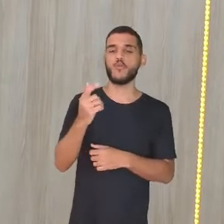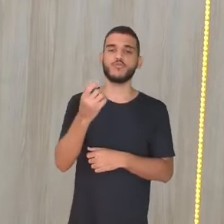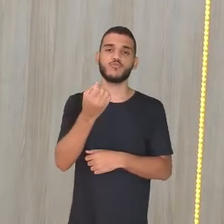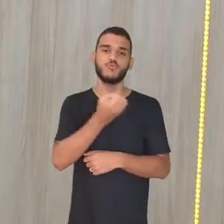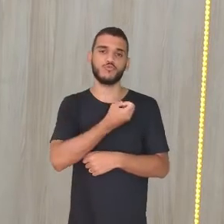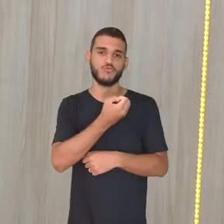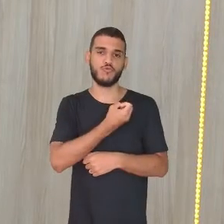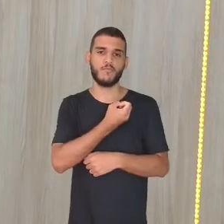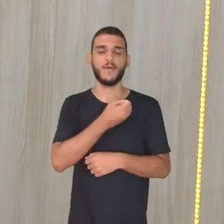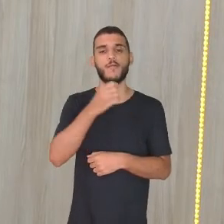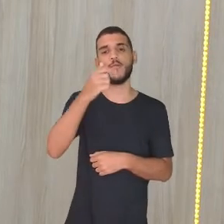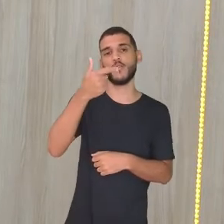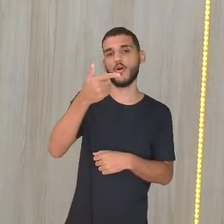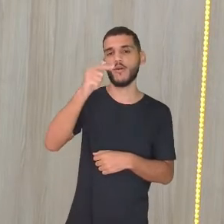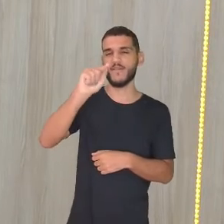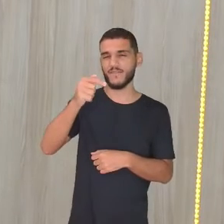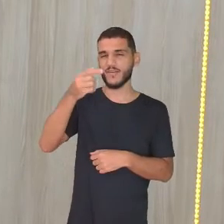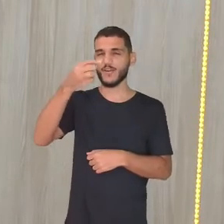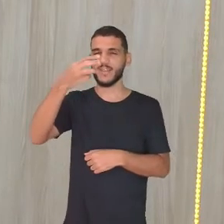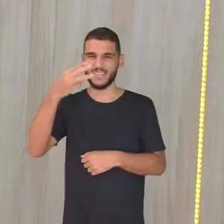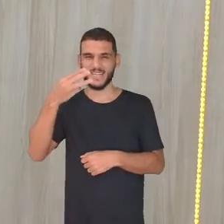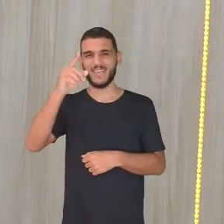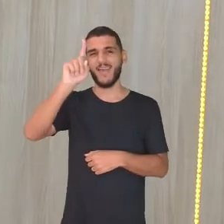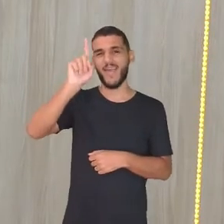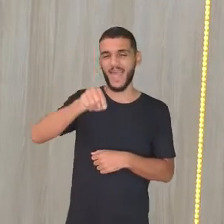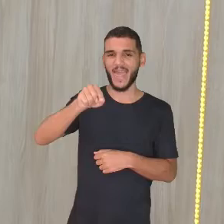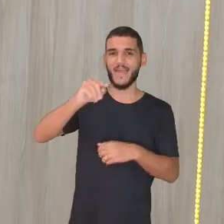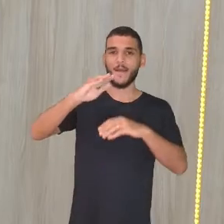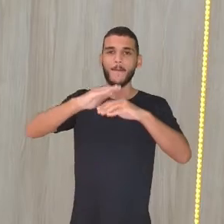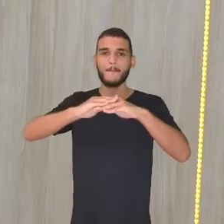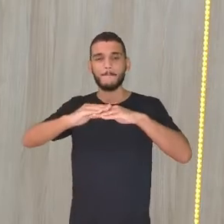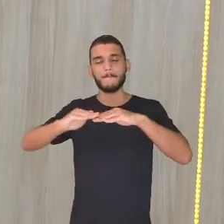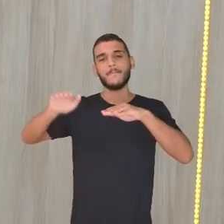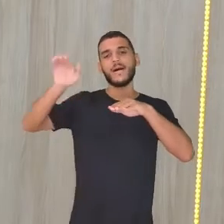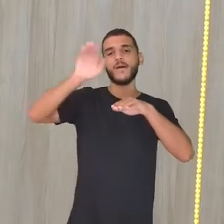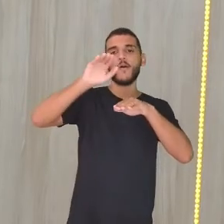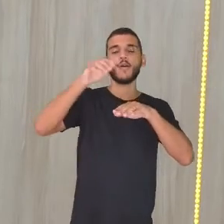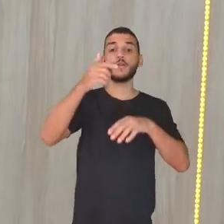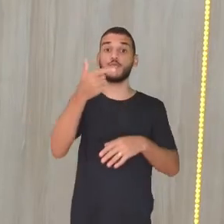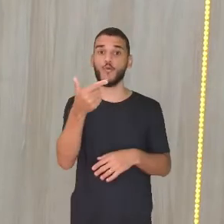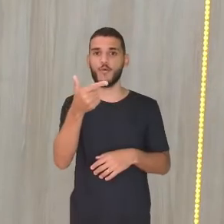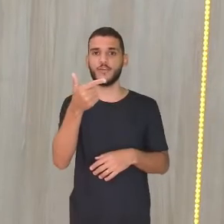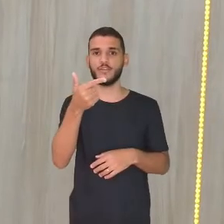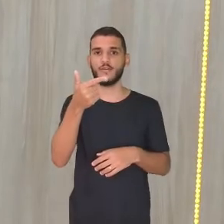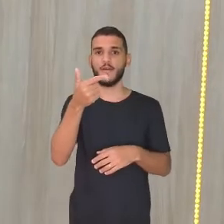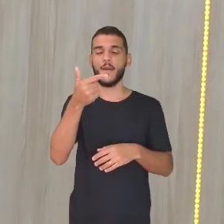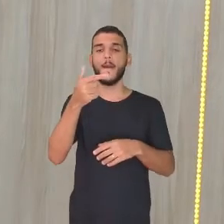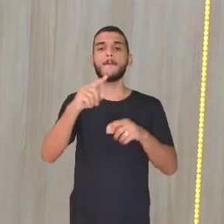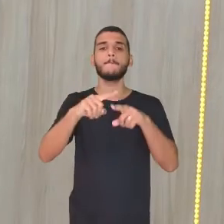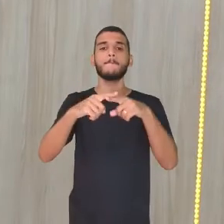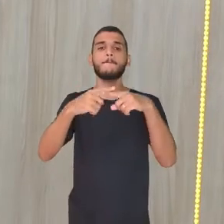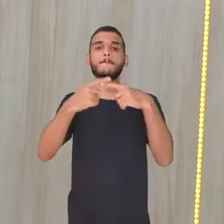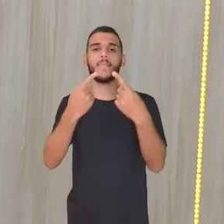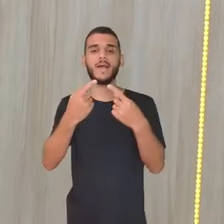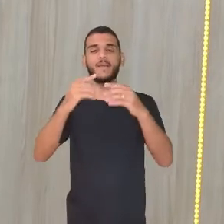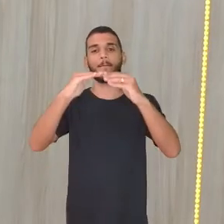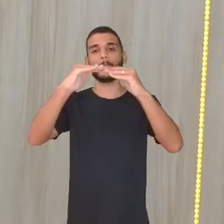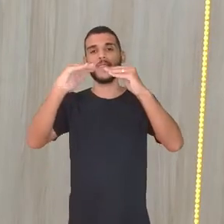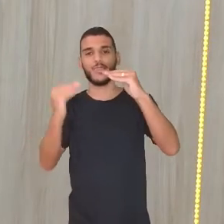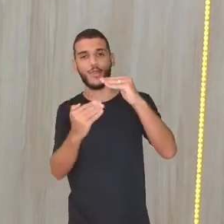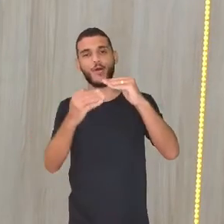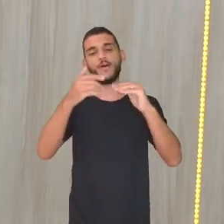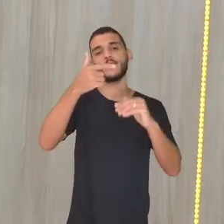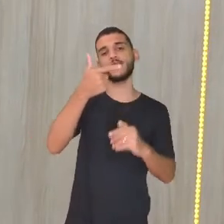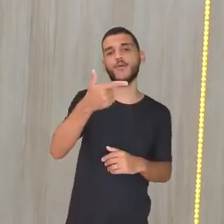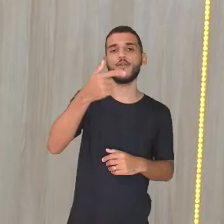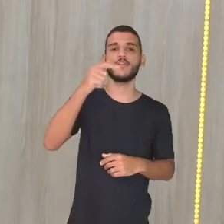número 2,3, ele é maior que o 2 e menor que o 2,5. Então, o 2,5 ele